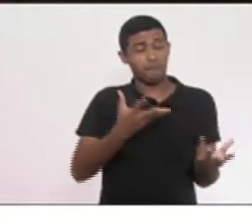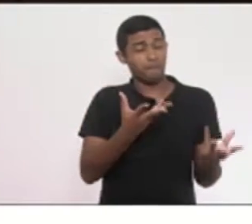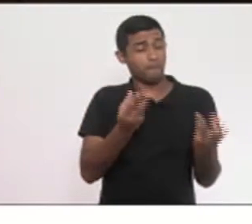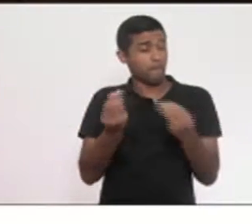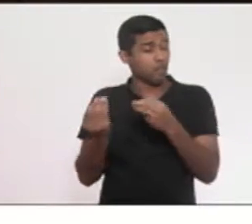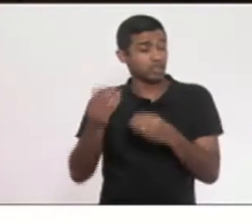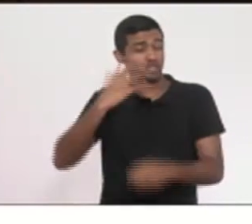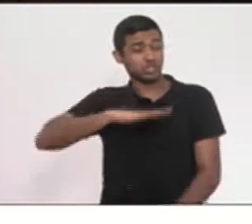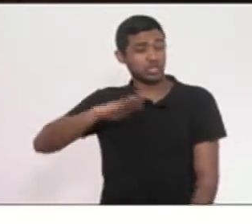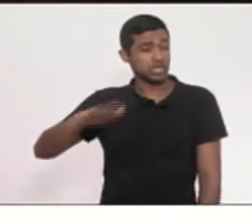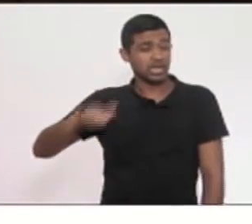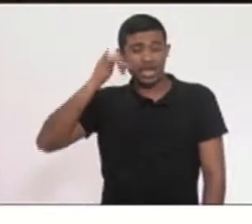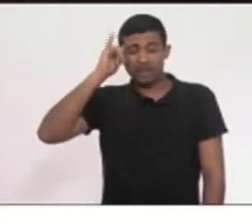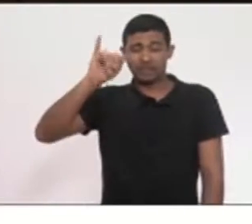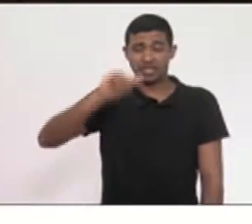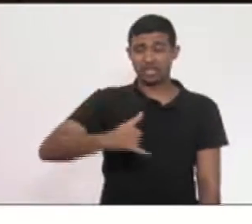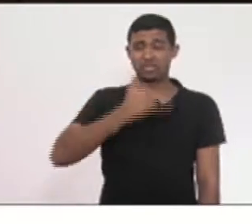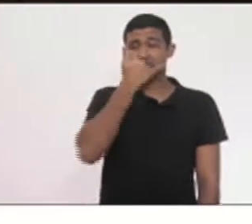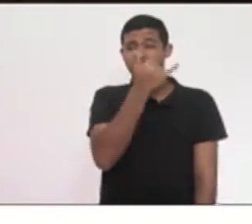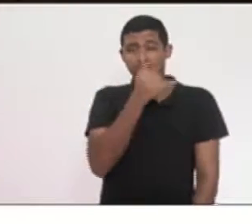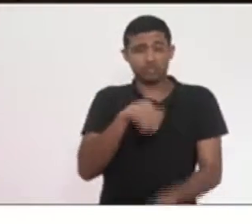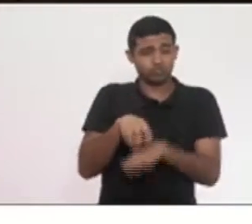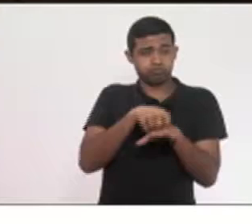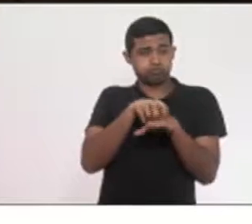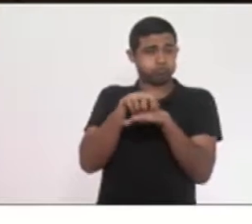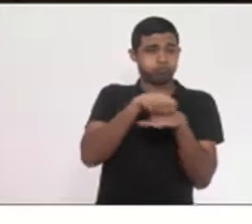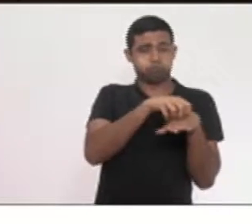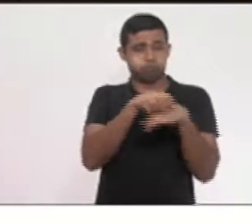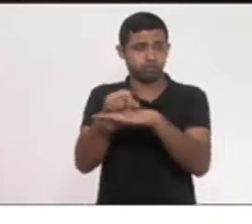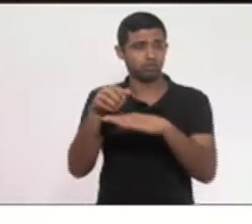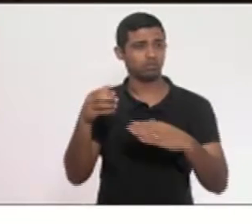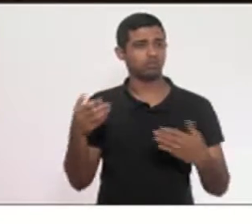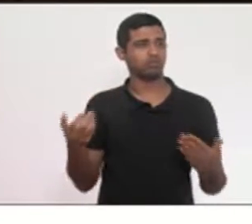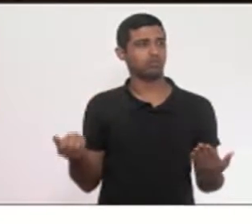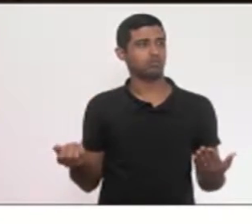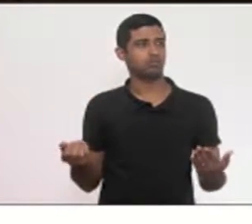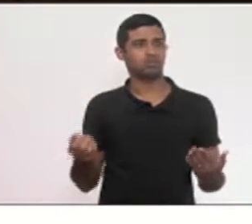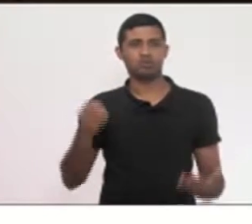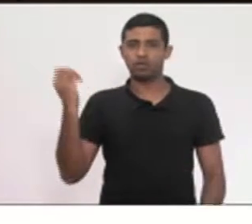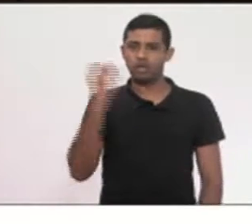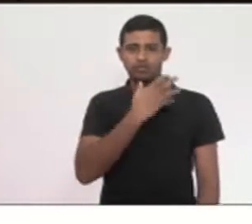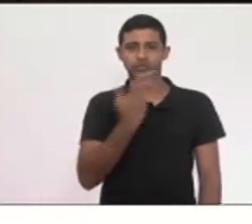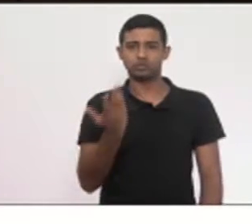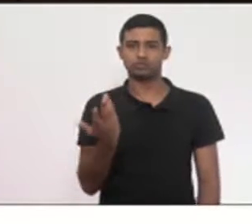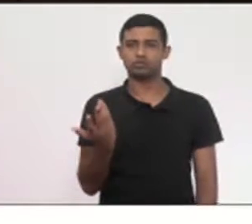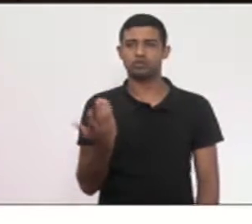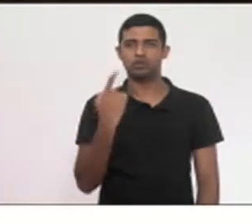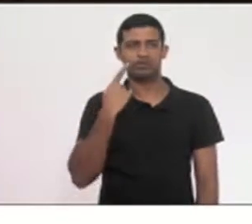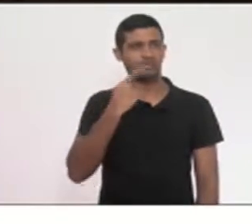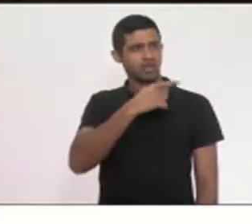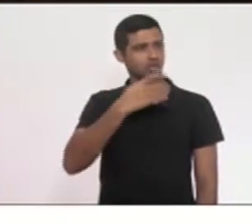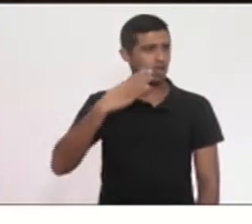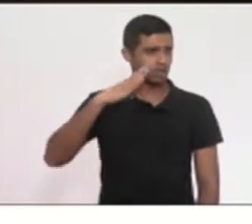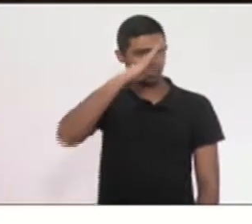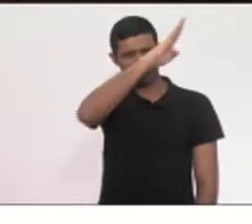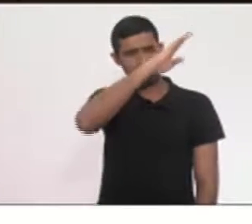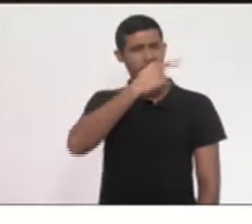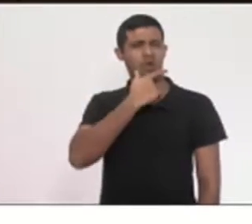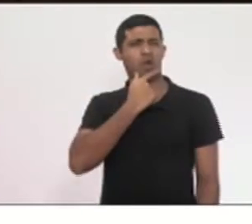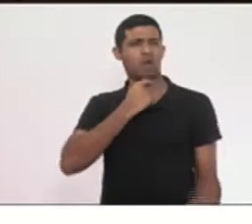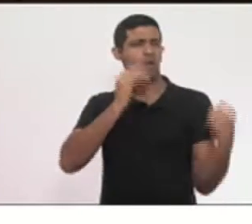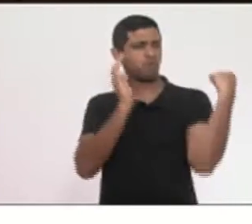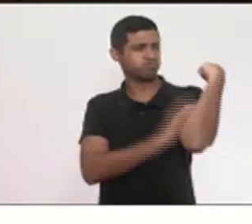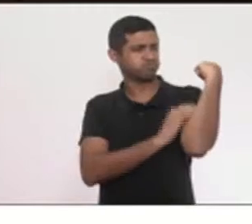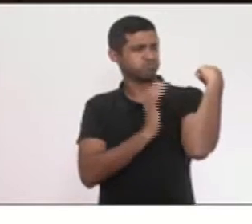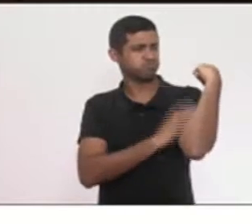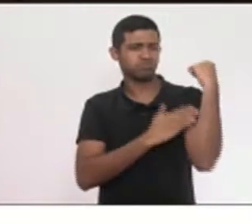crianças em acidentes de trânsito desde que ela foi implementada. É um absurdo Bolsonaro, com base no achismo,